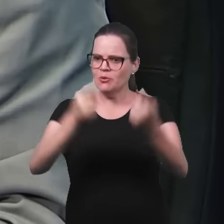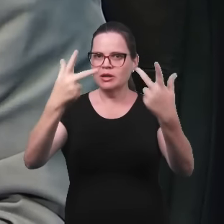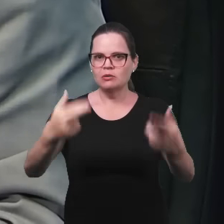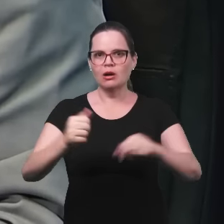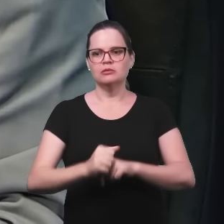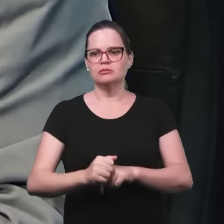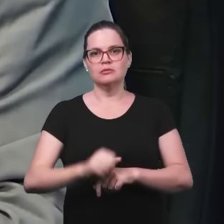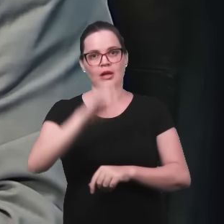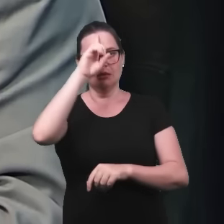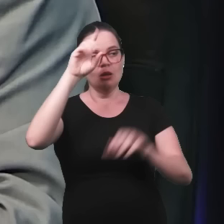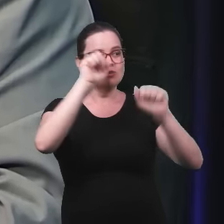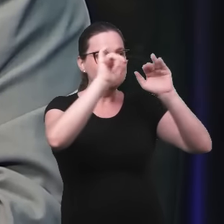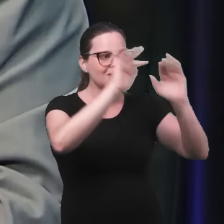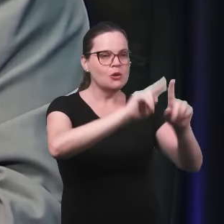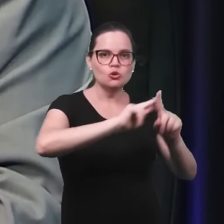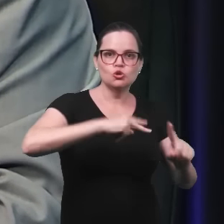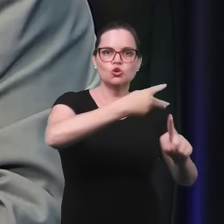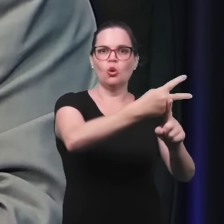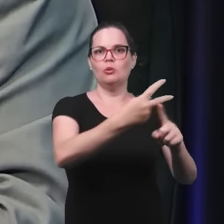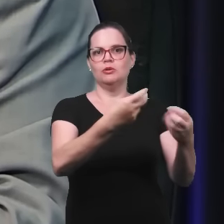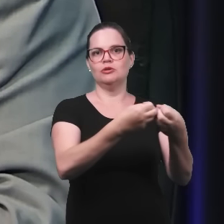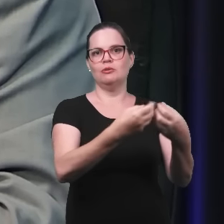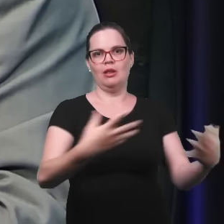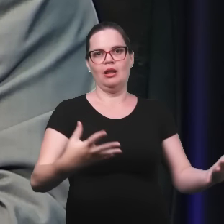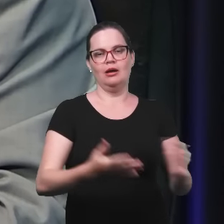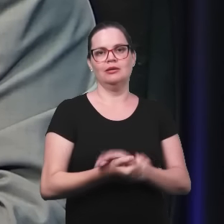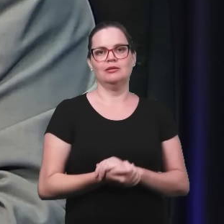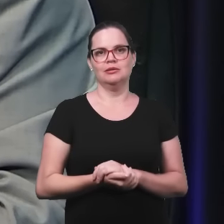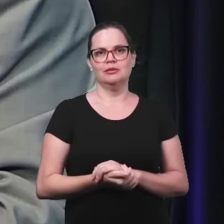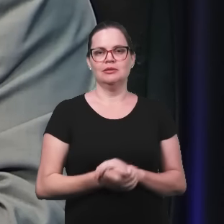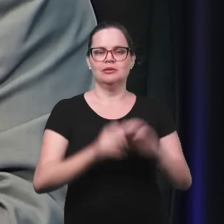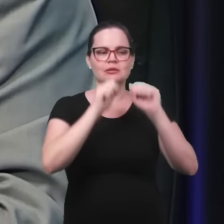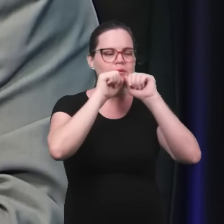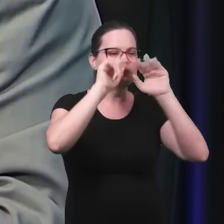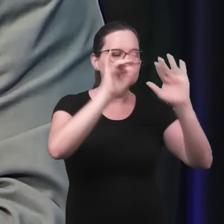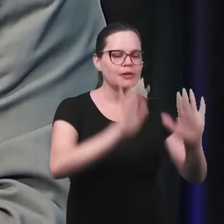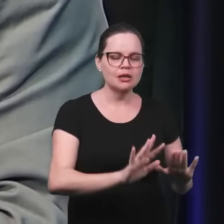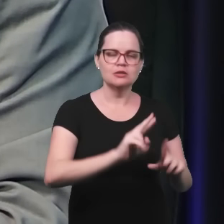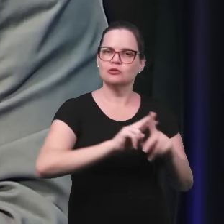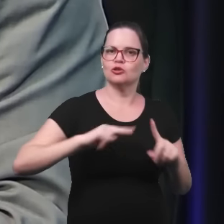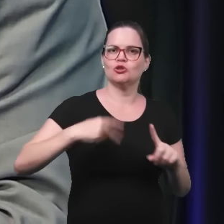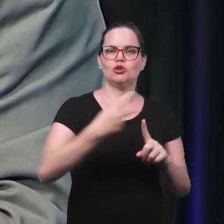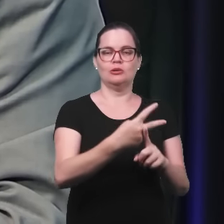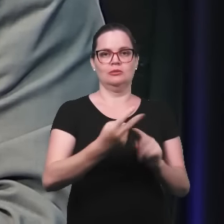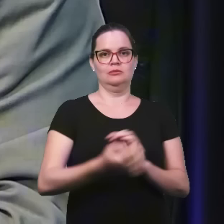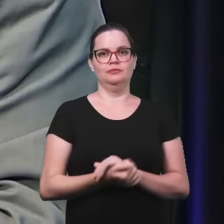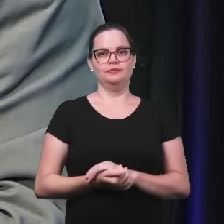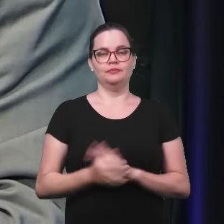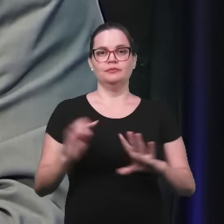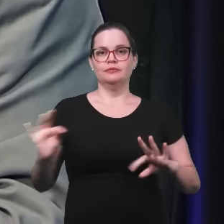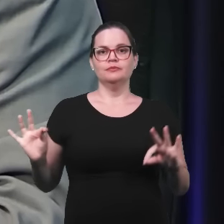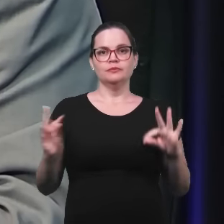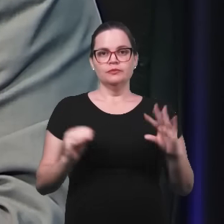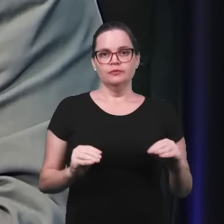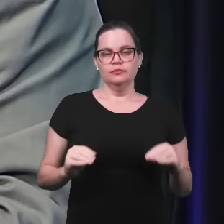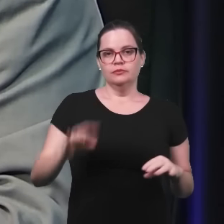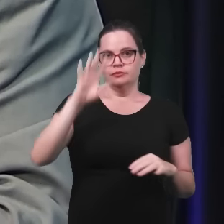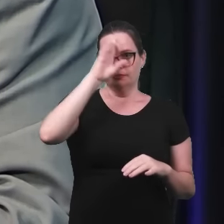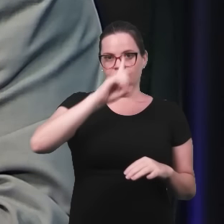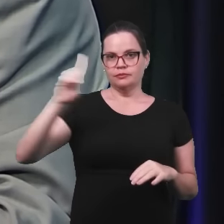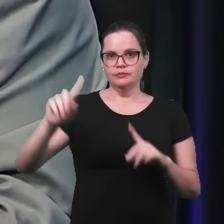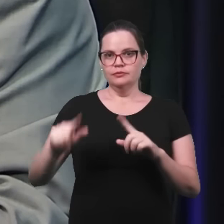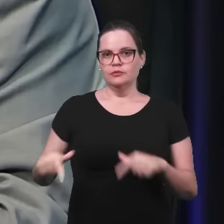Porção dobrada do Espírito Santo. Então, aquilo que Deus operou, né, os milagres na vida de Eliseu